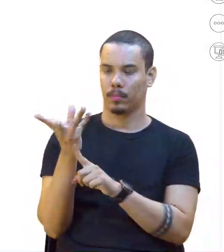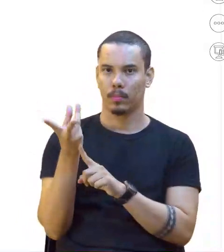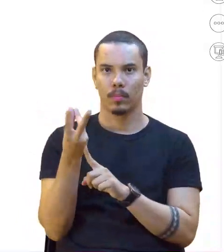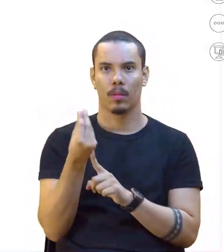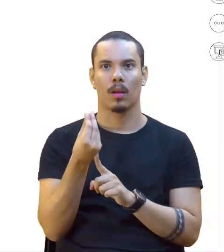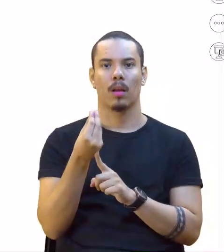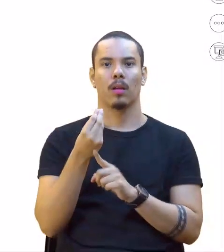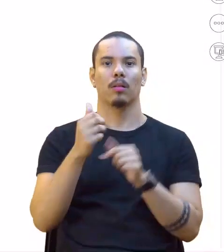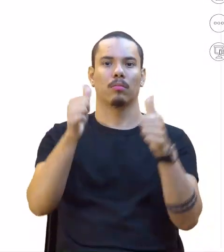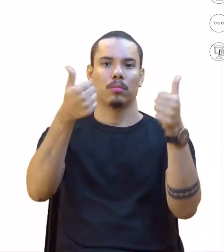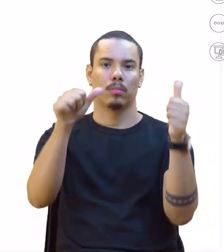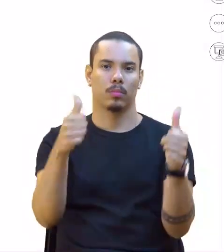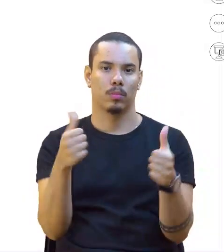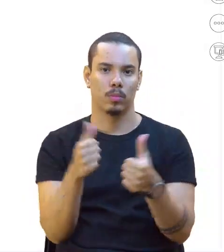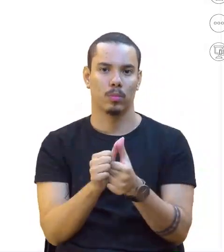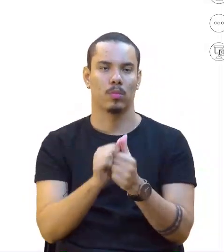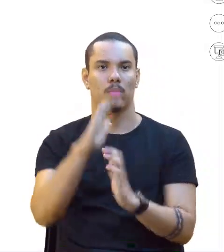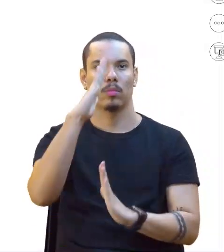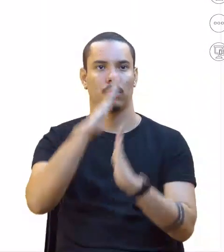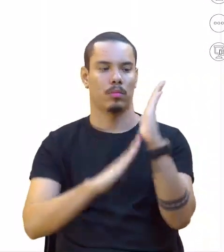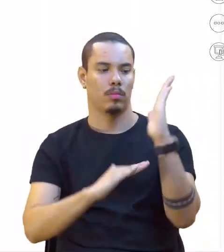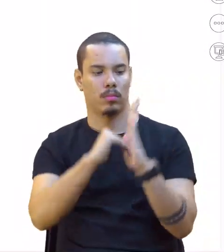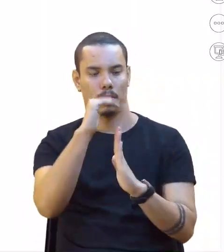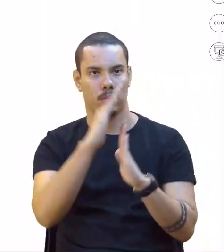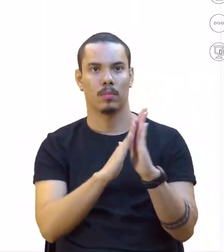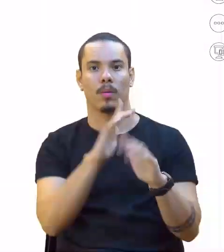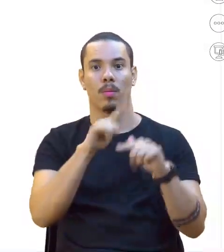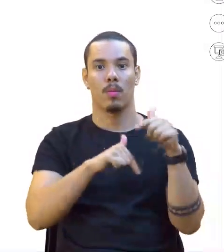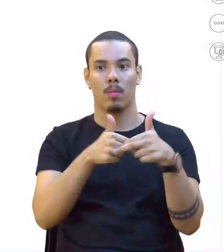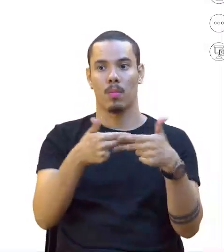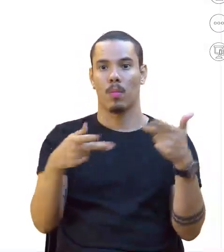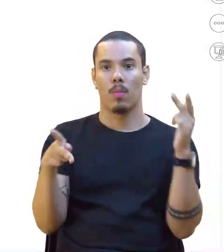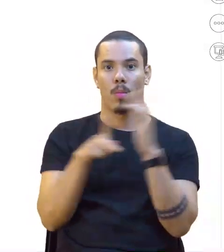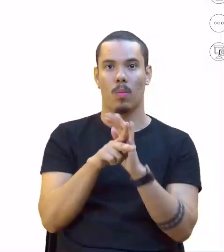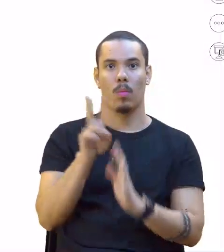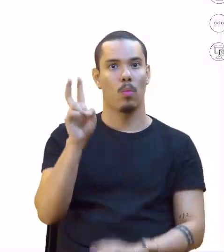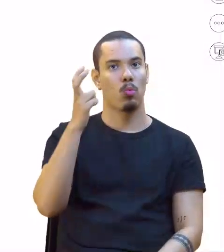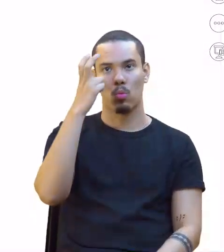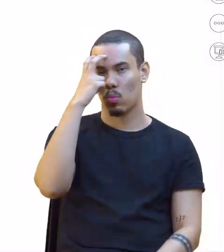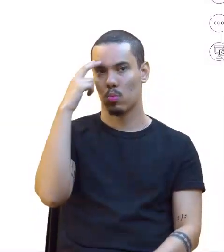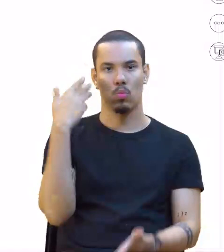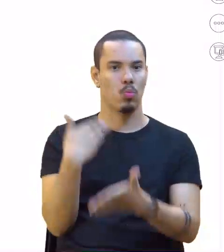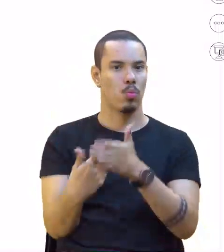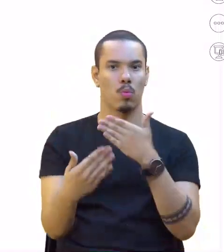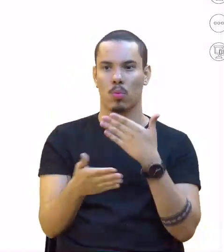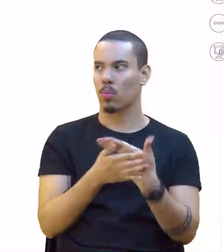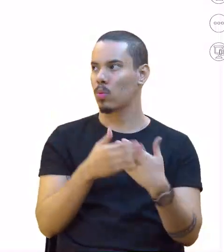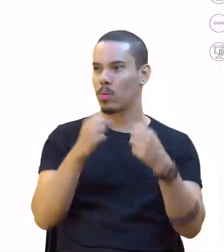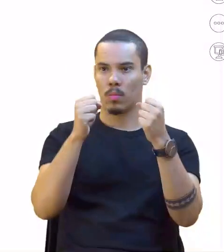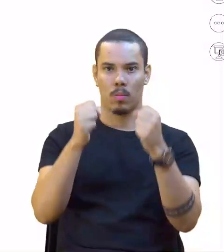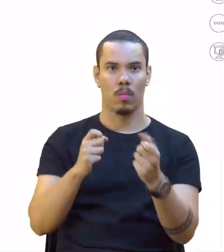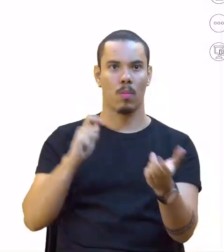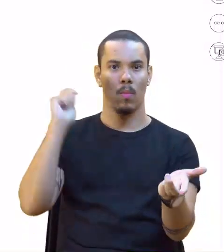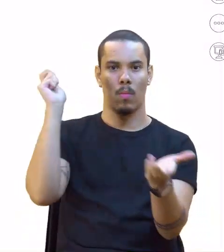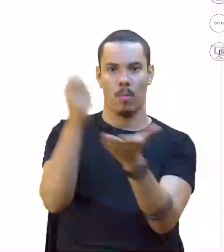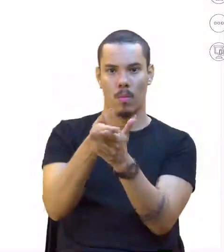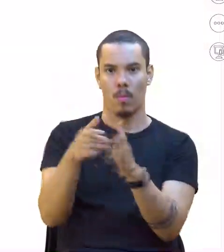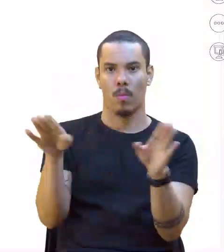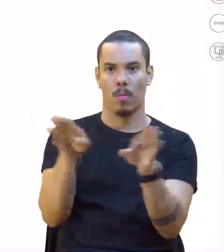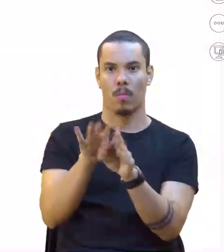escultura, pintura. Esses produtos culturais, como qualquer mercadoria, podem ser comprados na